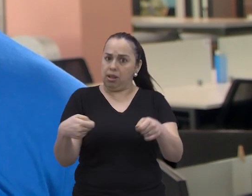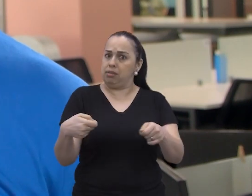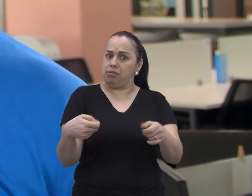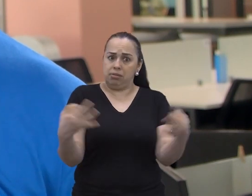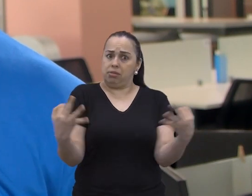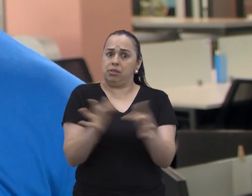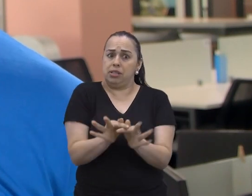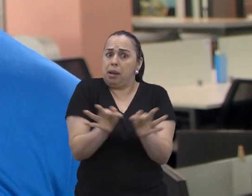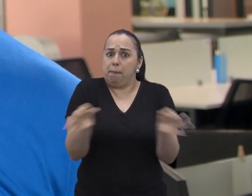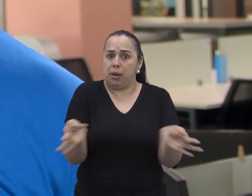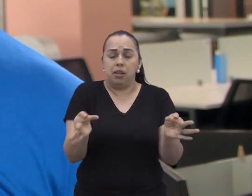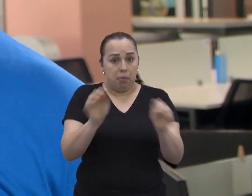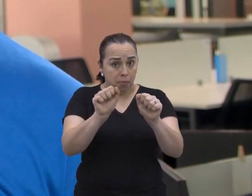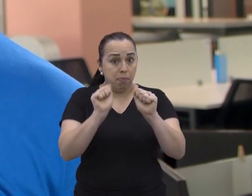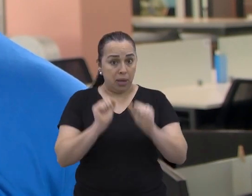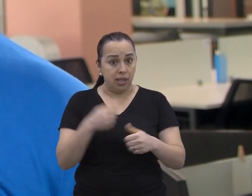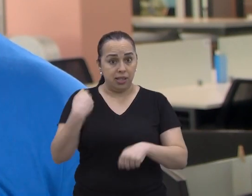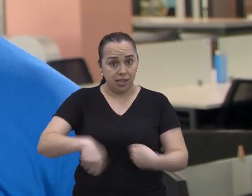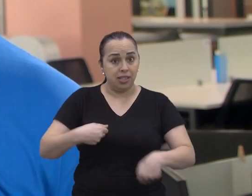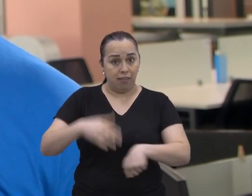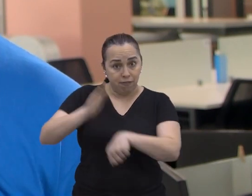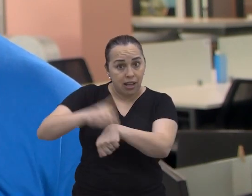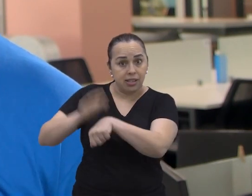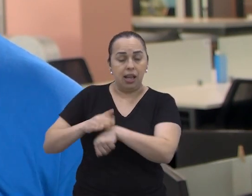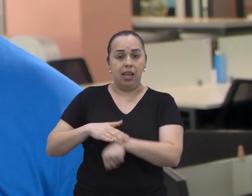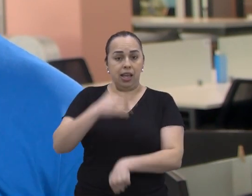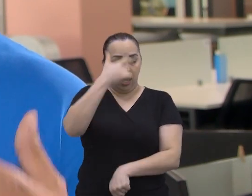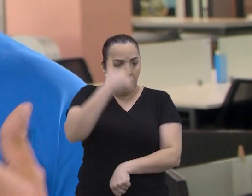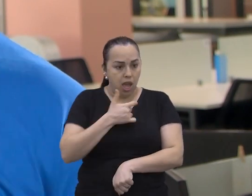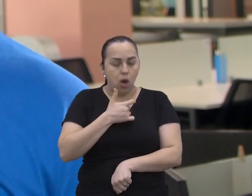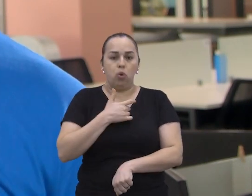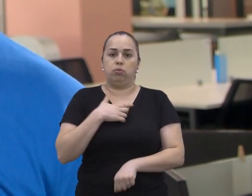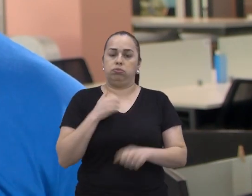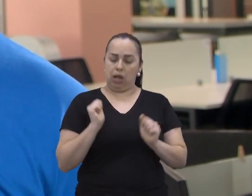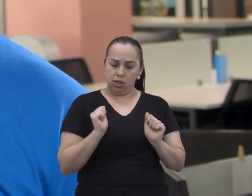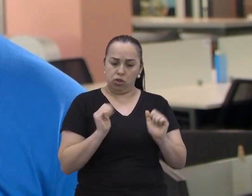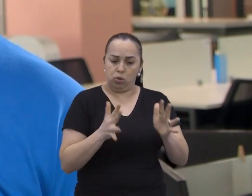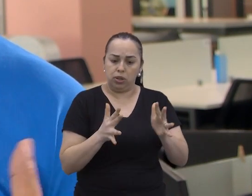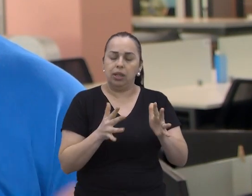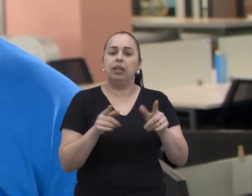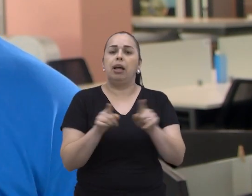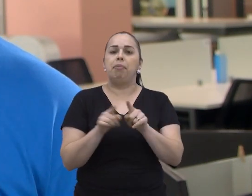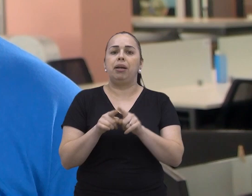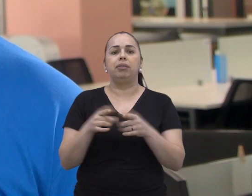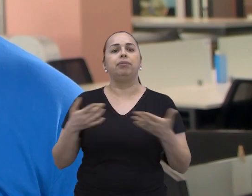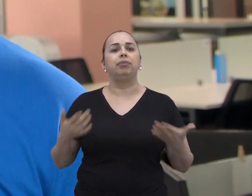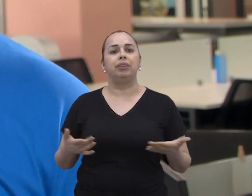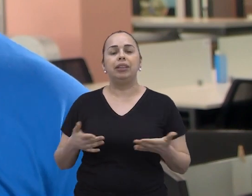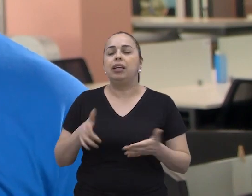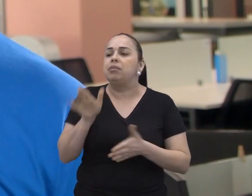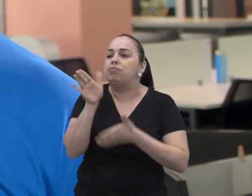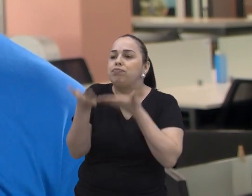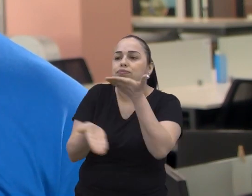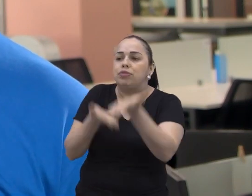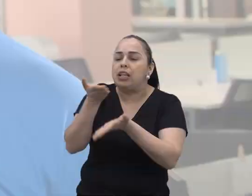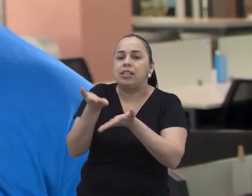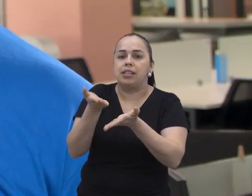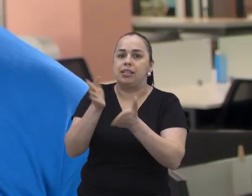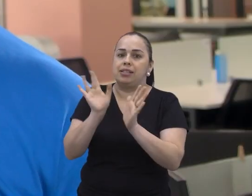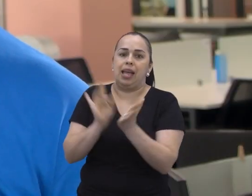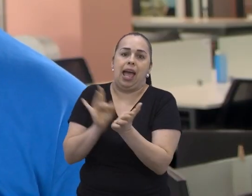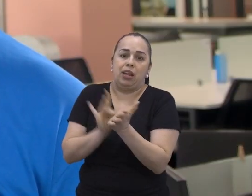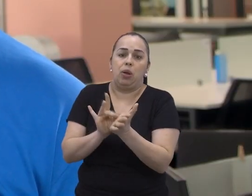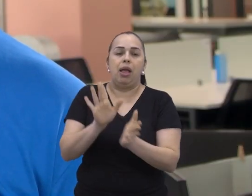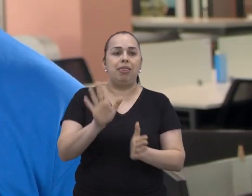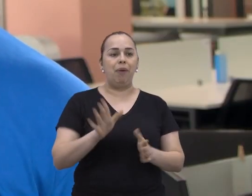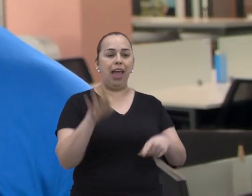licença, obrigado. São palavras mágicas, você precisa inserir isso no seu dia a dia. Então, eu faço isso, eu insiro isso no meu dia a dia e no meu ambiente. O